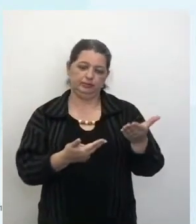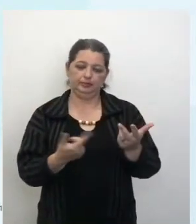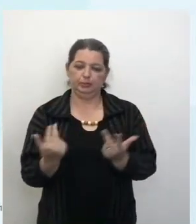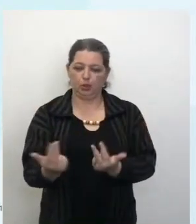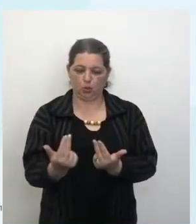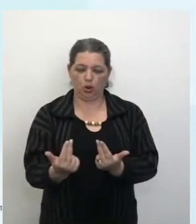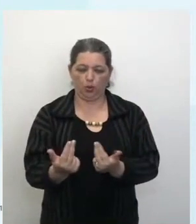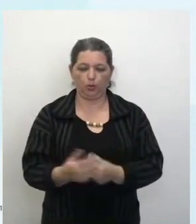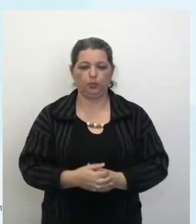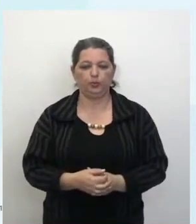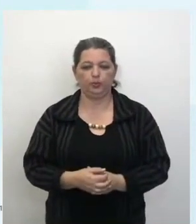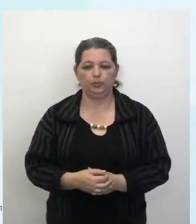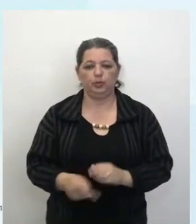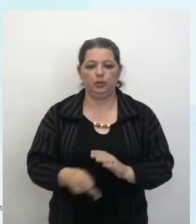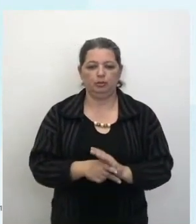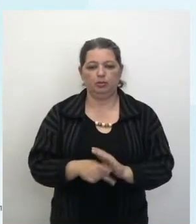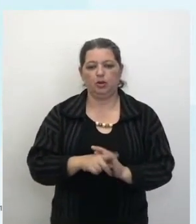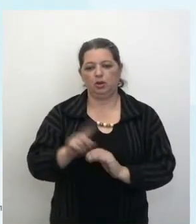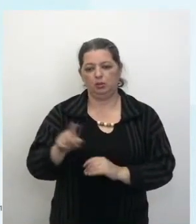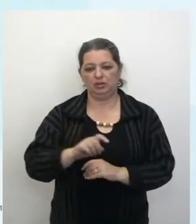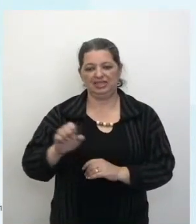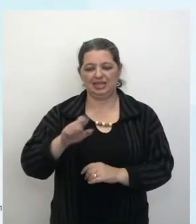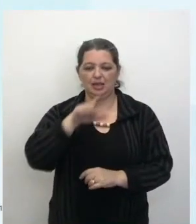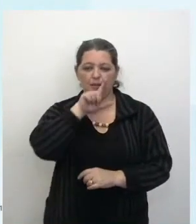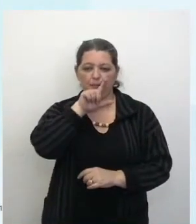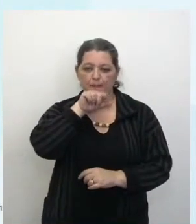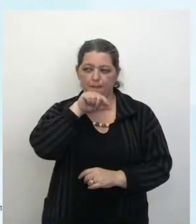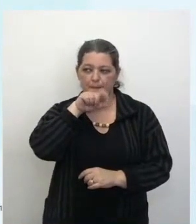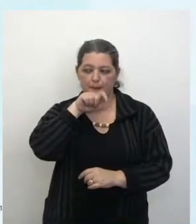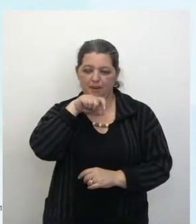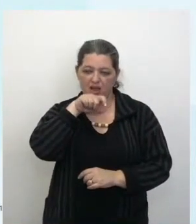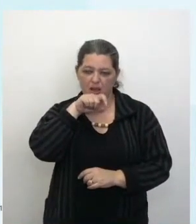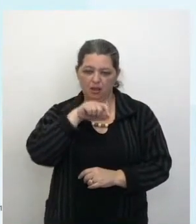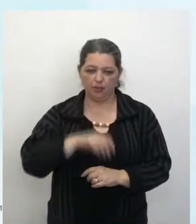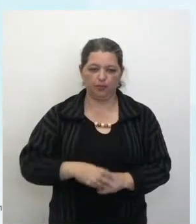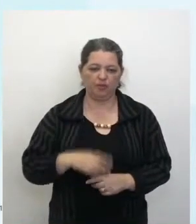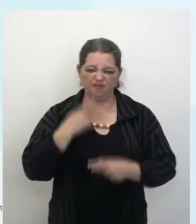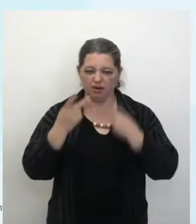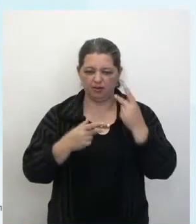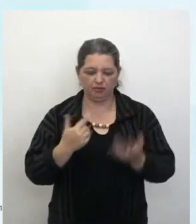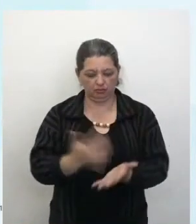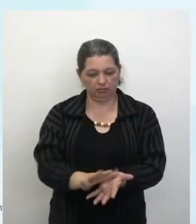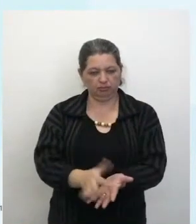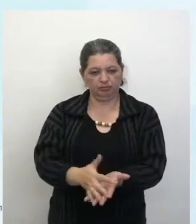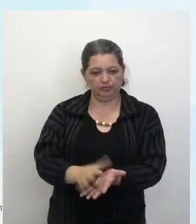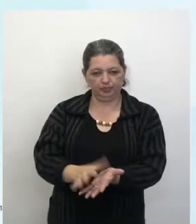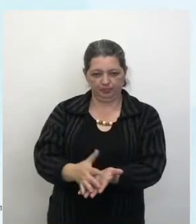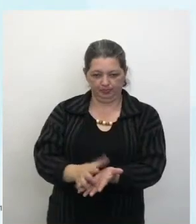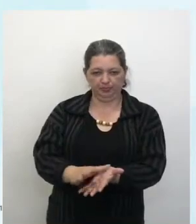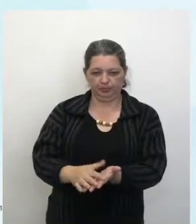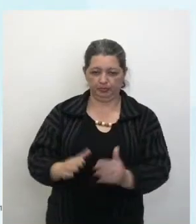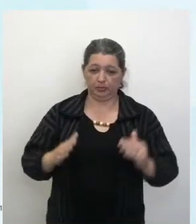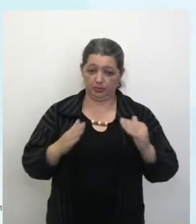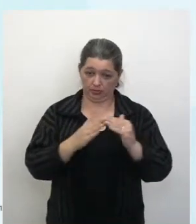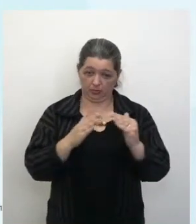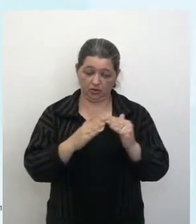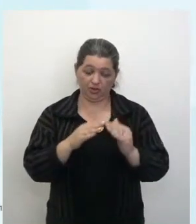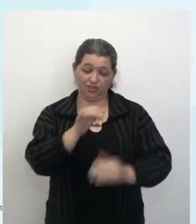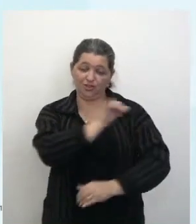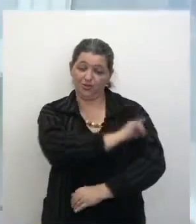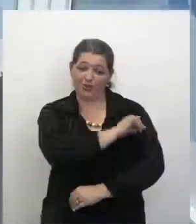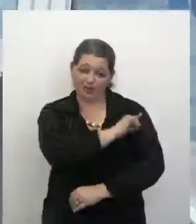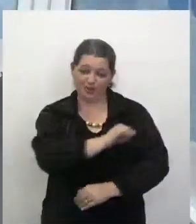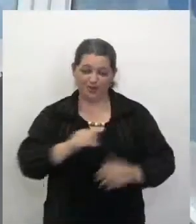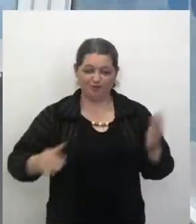brasileiro o Zé Carioca o papagaio fala para caramba sambista moradora do morro do Rio